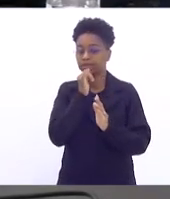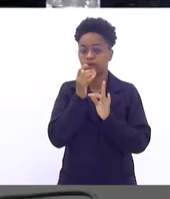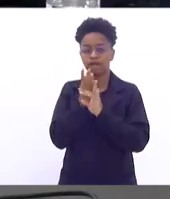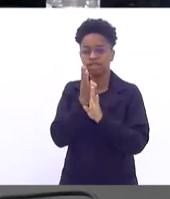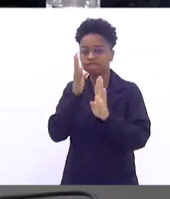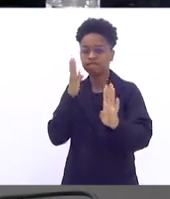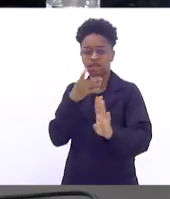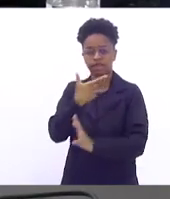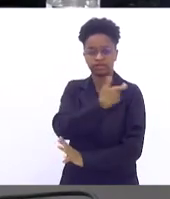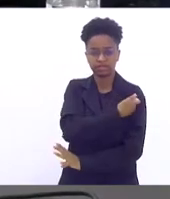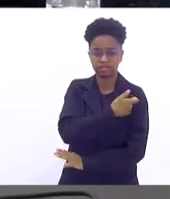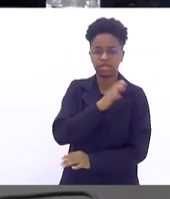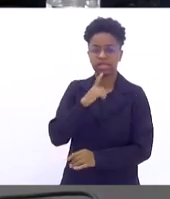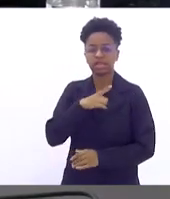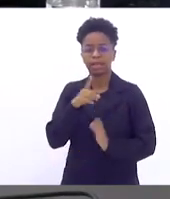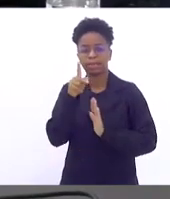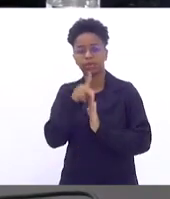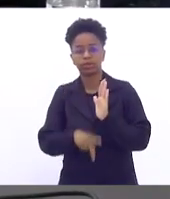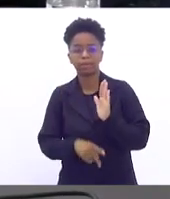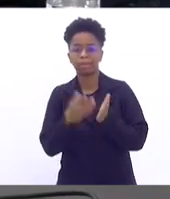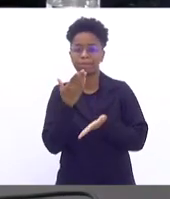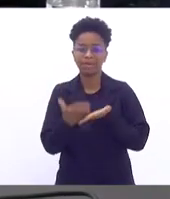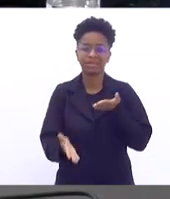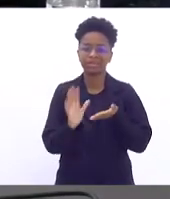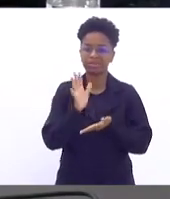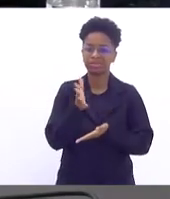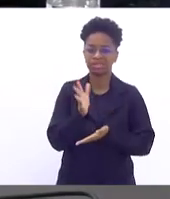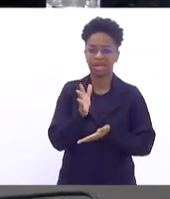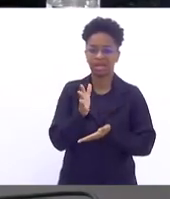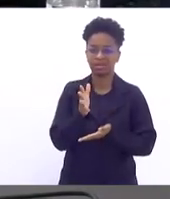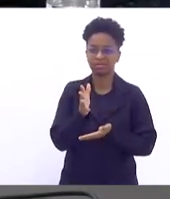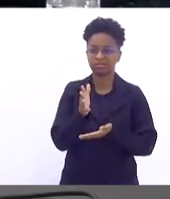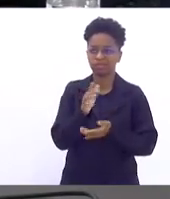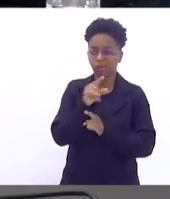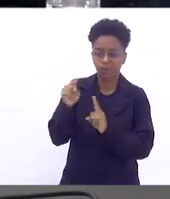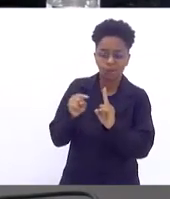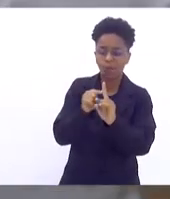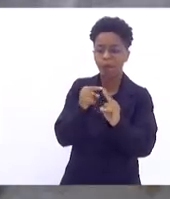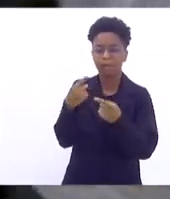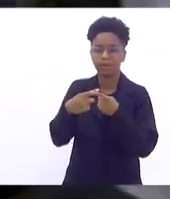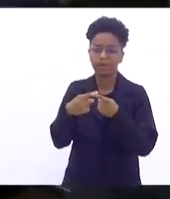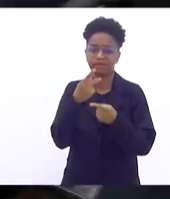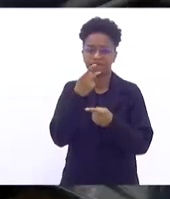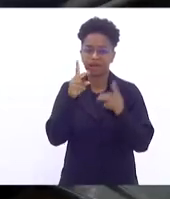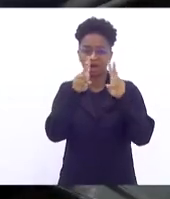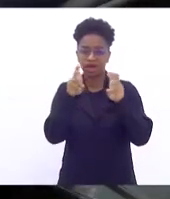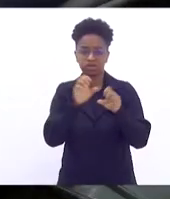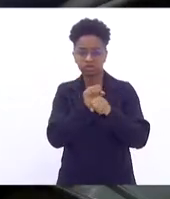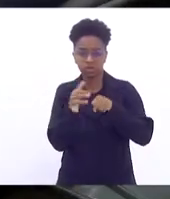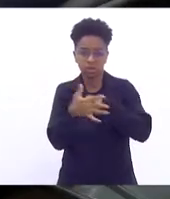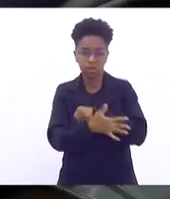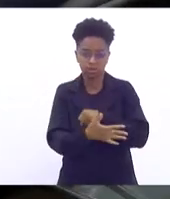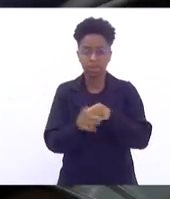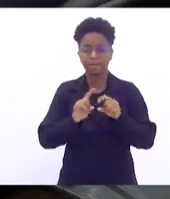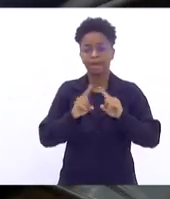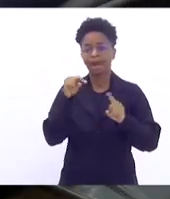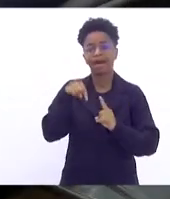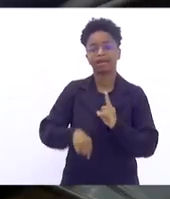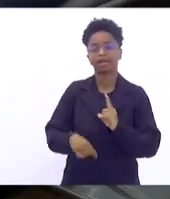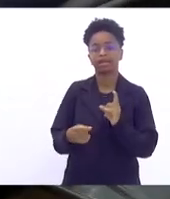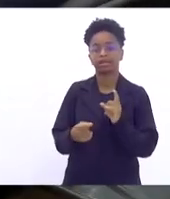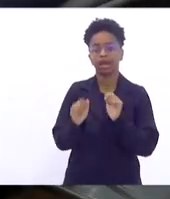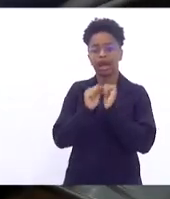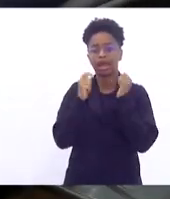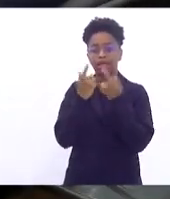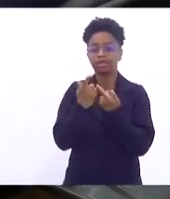são projetos que perderam totalmente o o objeto porque falam da covid aliás teve uma produção foi